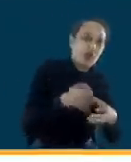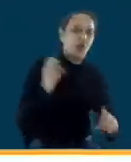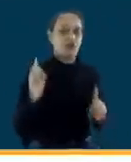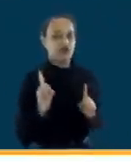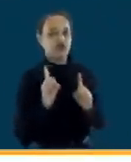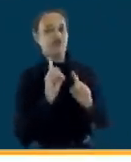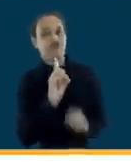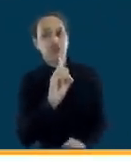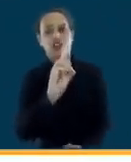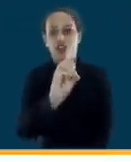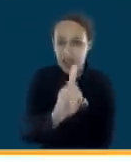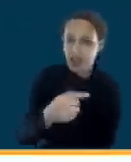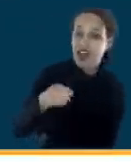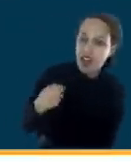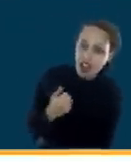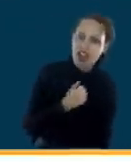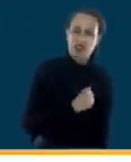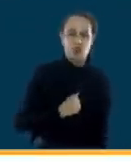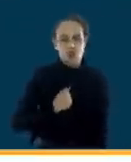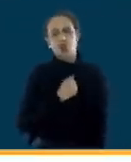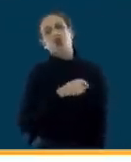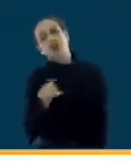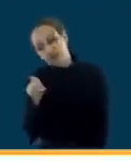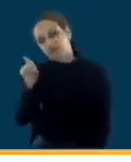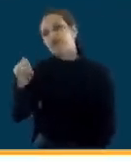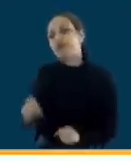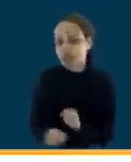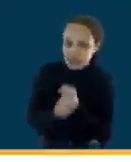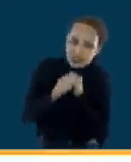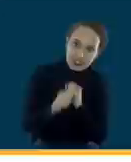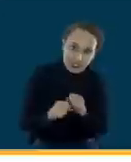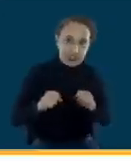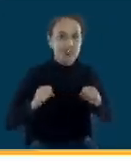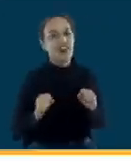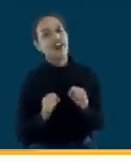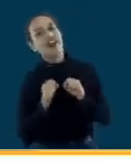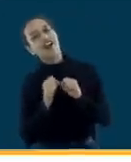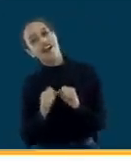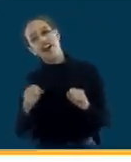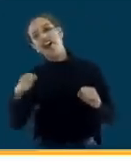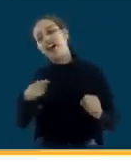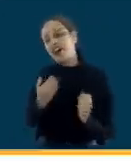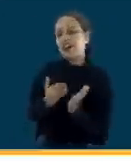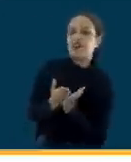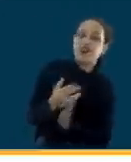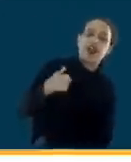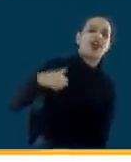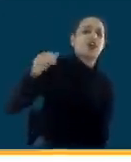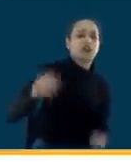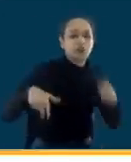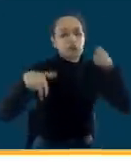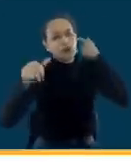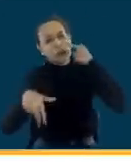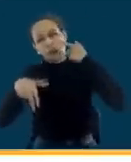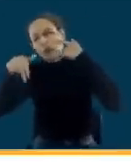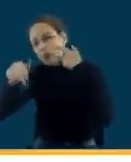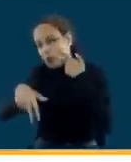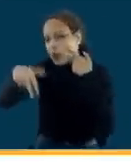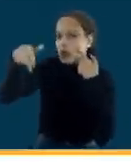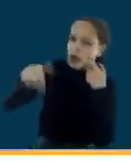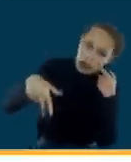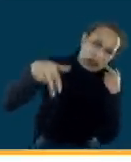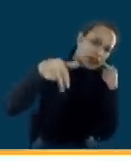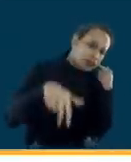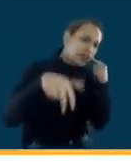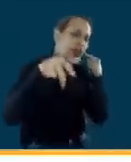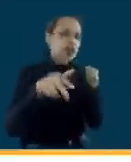levo saudade sua, oi, no caminho eu vou chorar. Oi, minha gente, eu vou